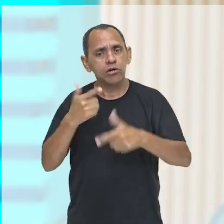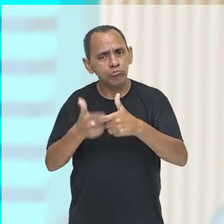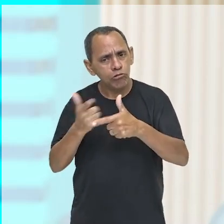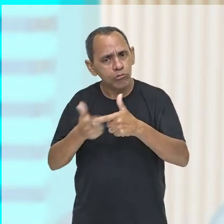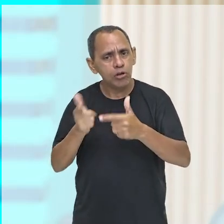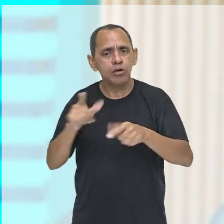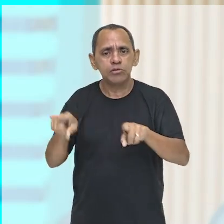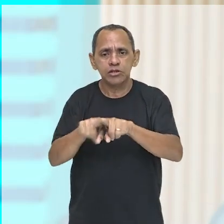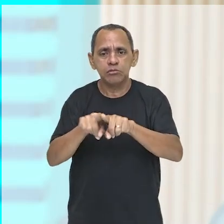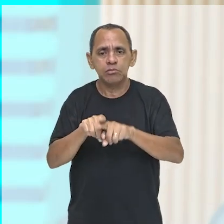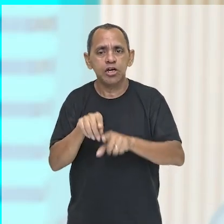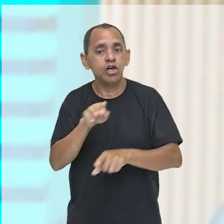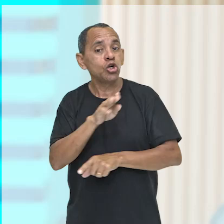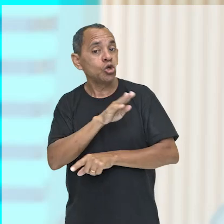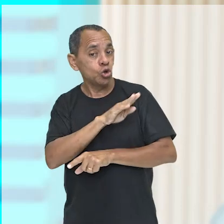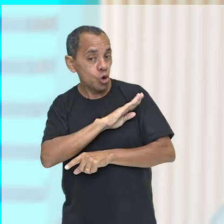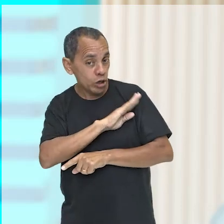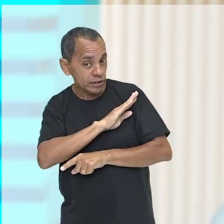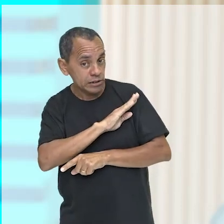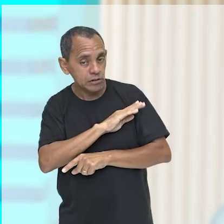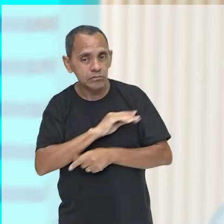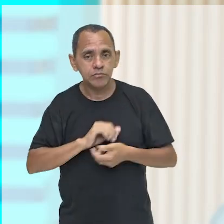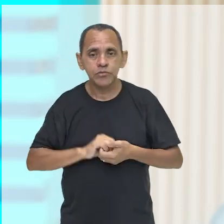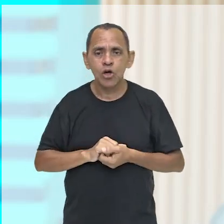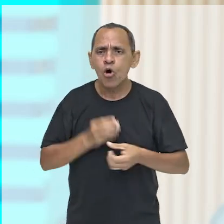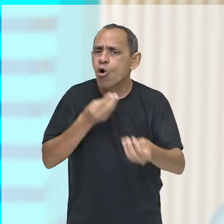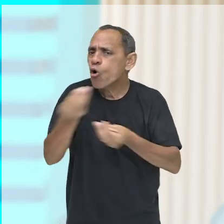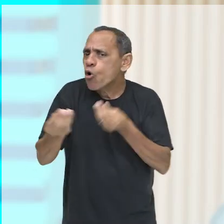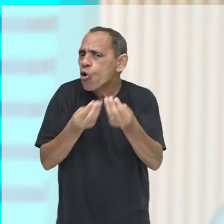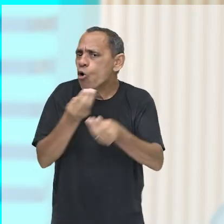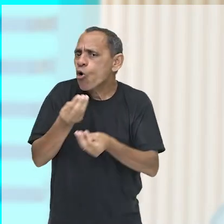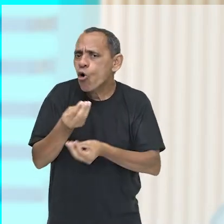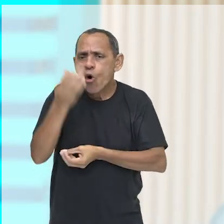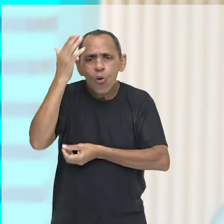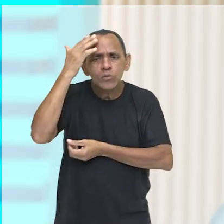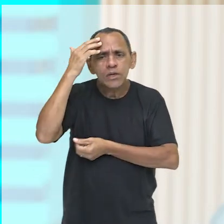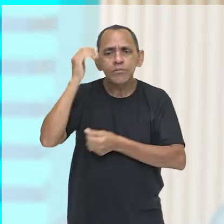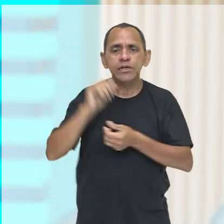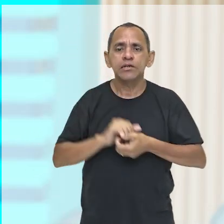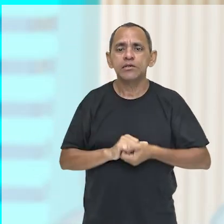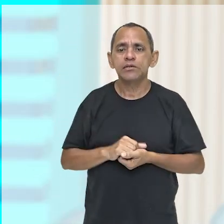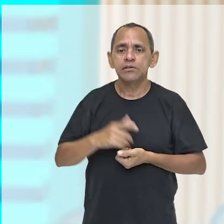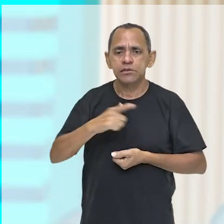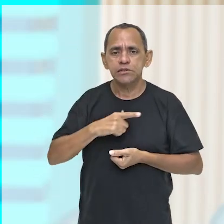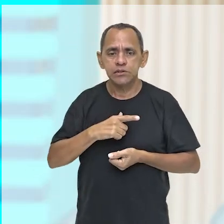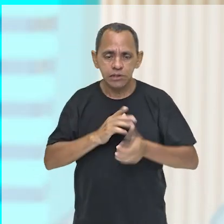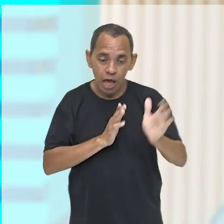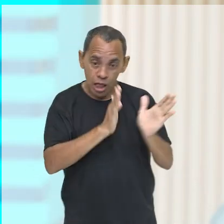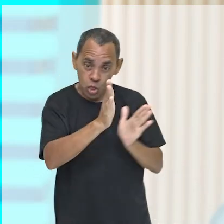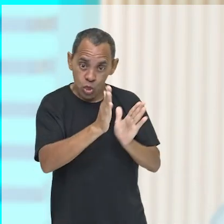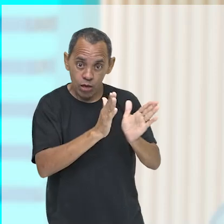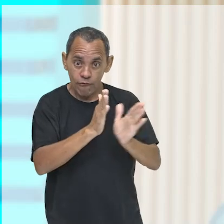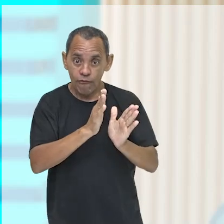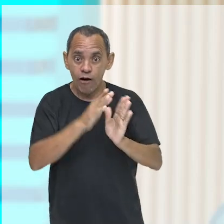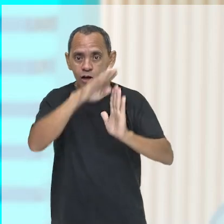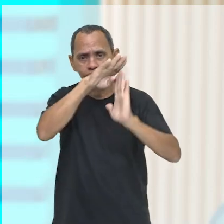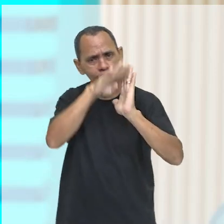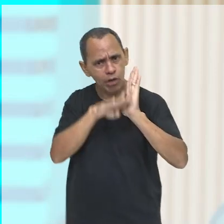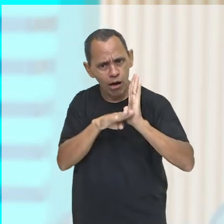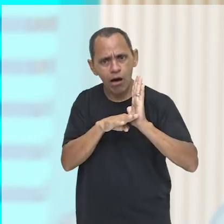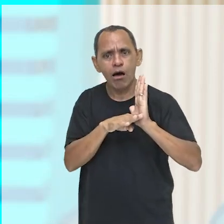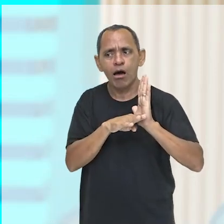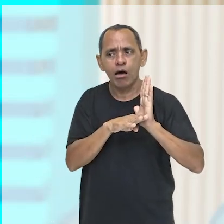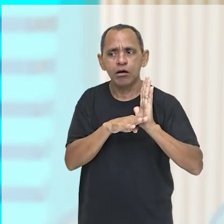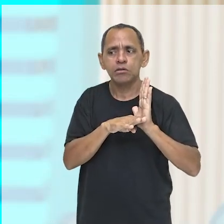E como é que você sabe se você está na faixa da hipertensão arterial? Quando você faz lá a medição, vai lá no posto